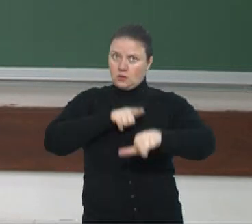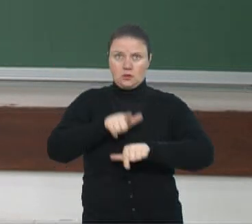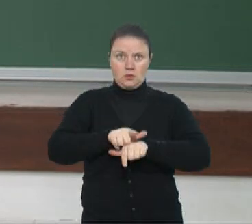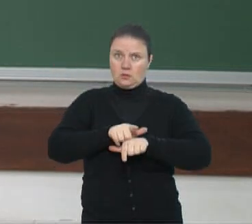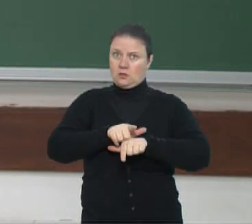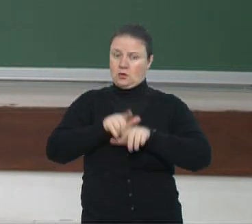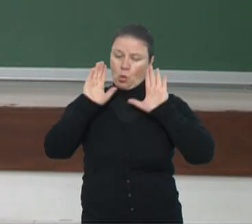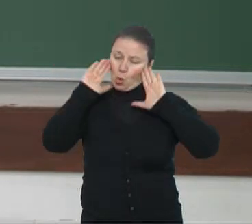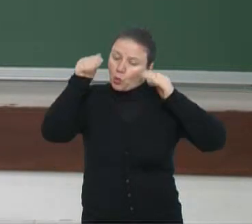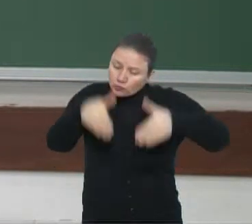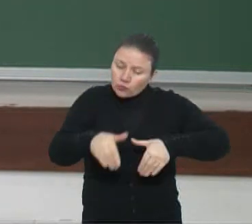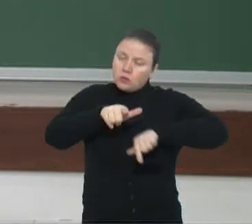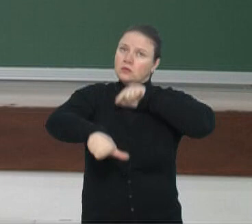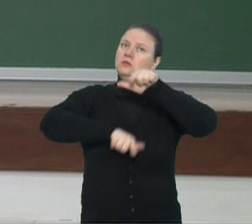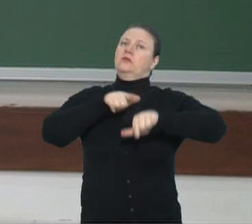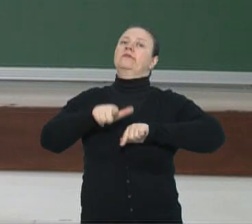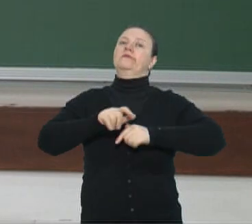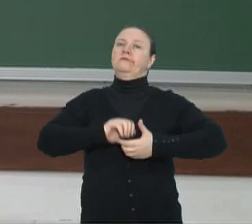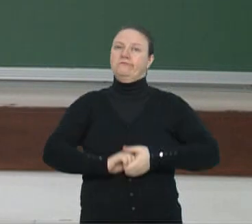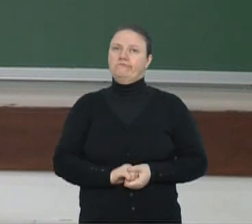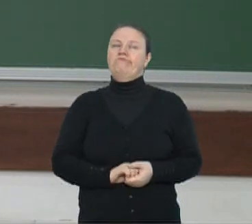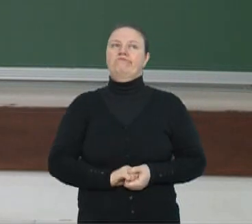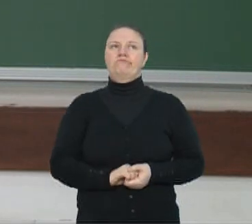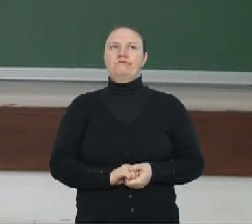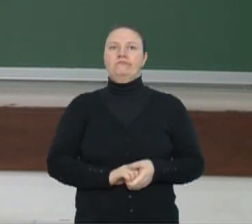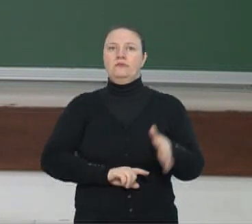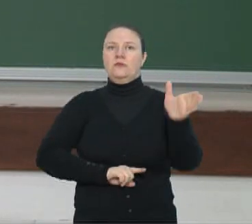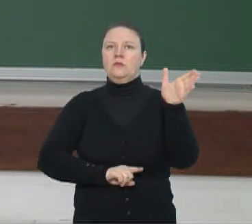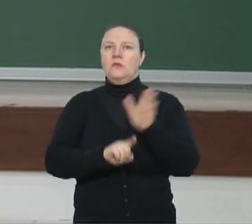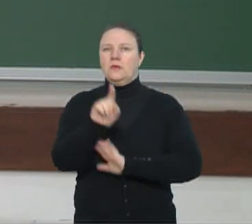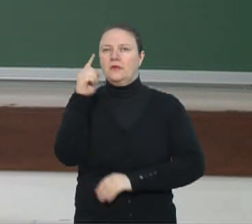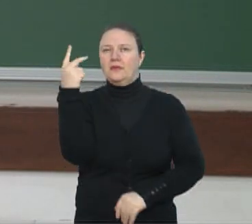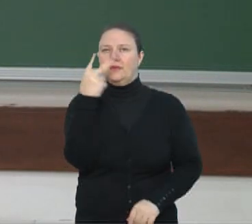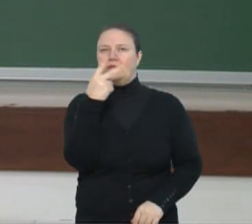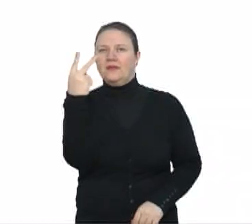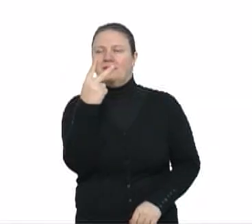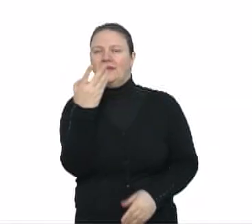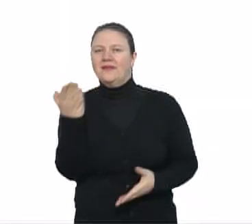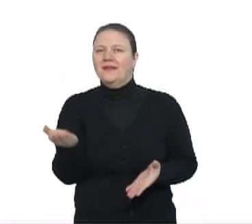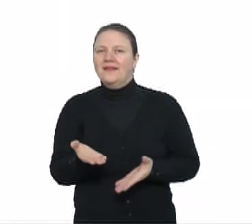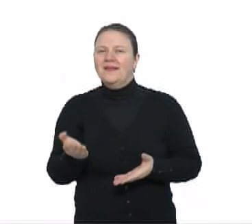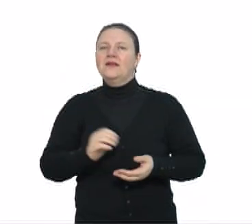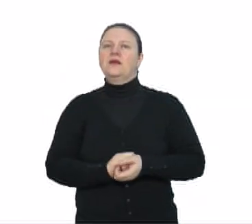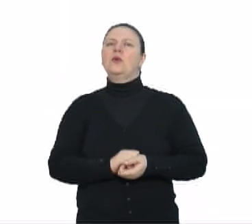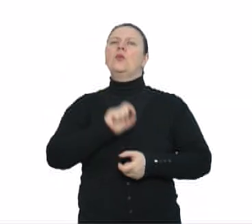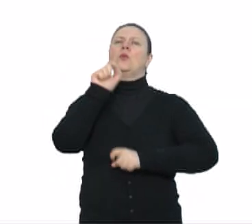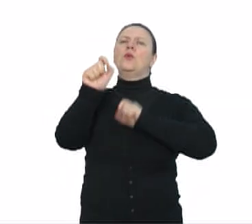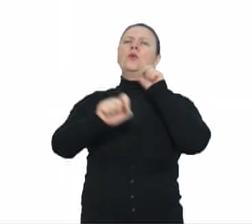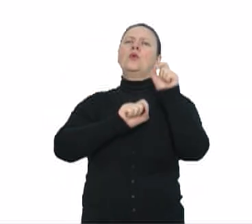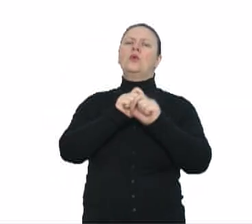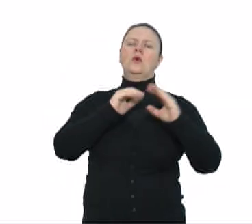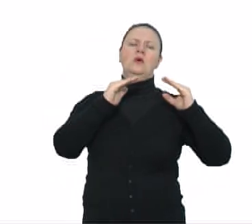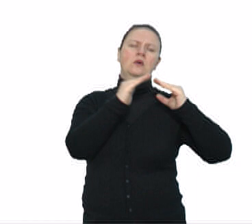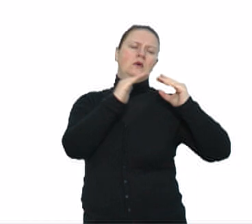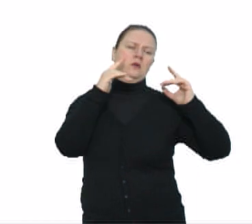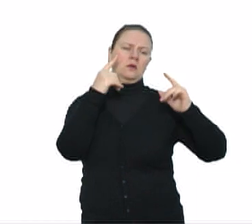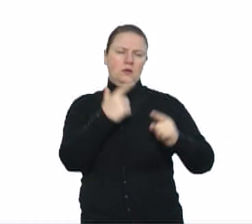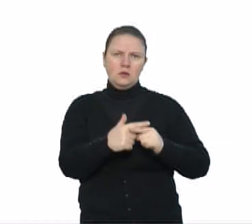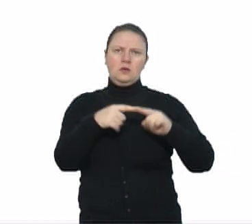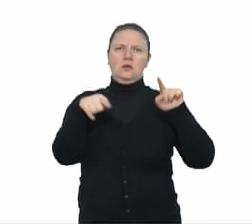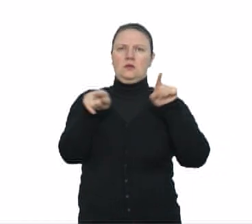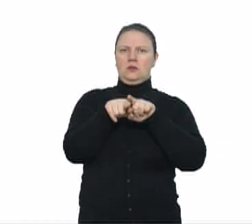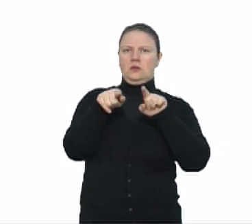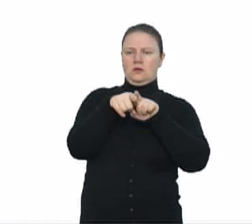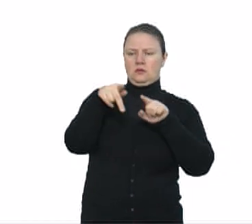trabalhar. Vamos para a nossa segunda atividade, em que eu pergunto para vocês, qual foi a reação da Igreja e do parlamento